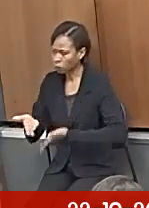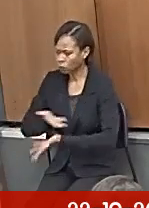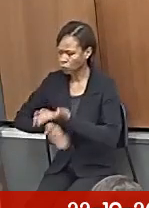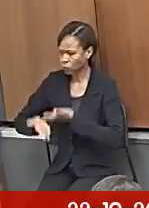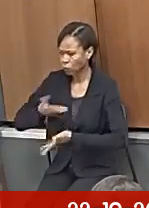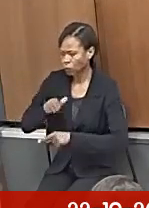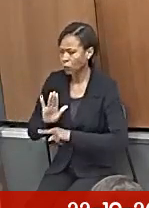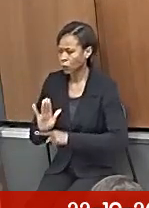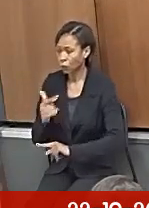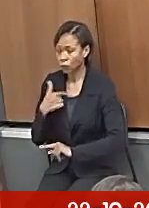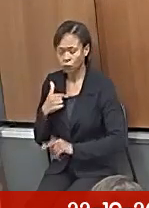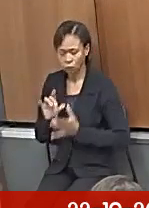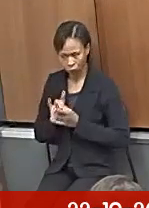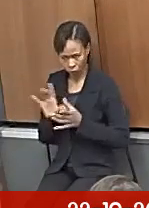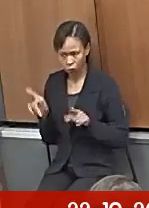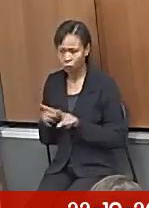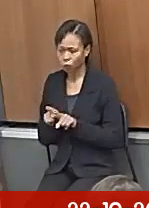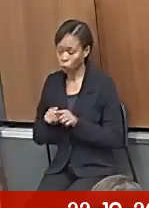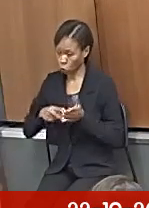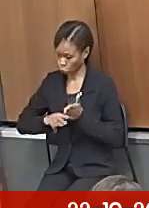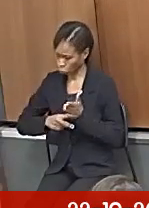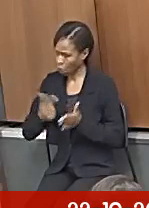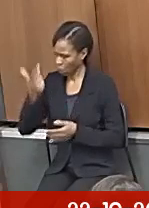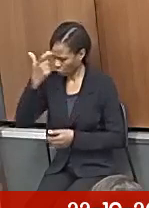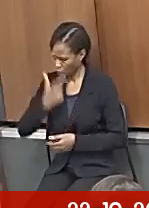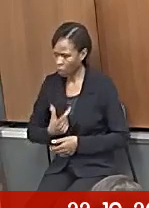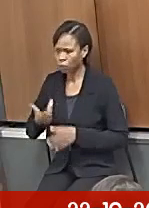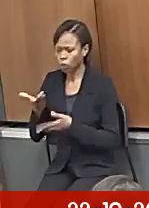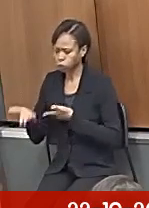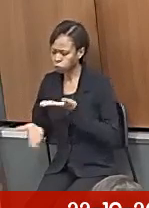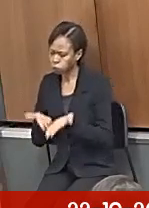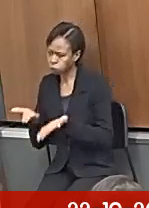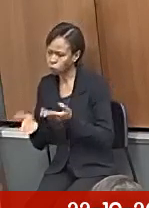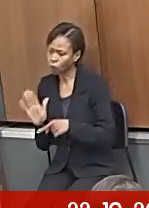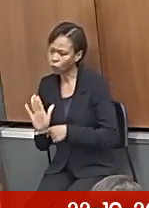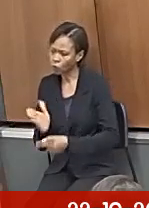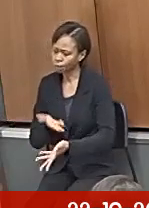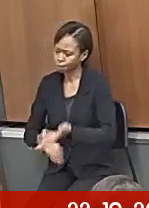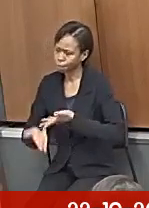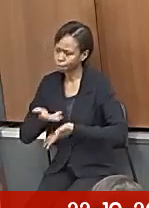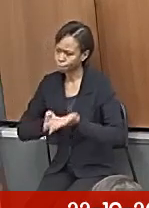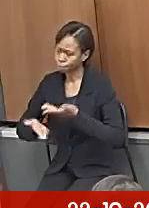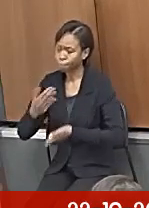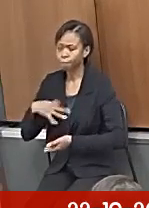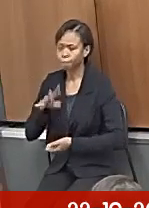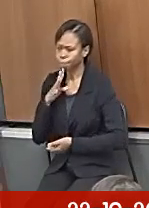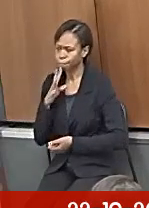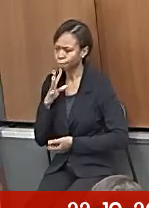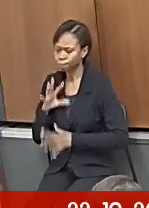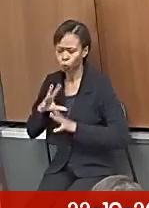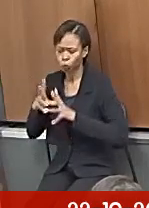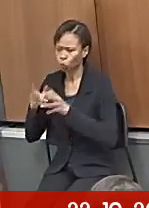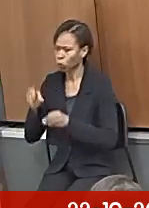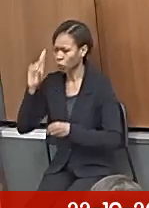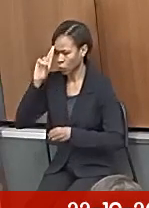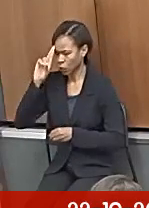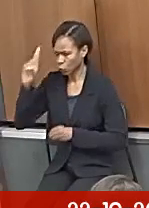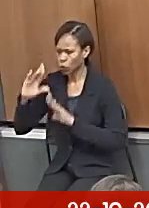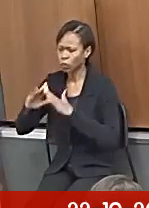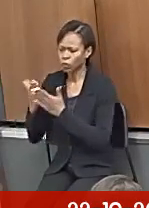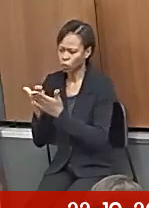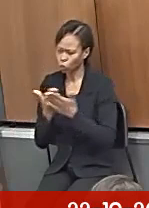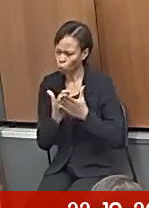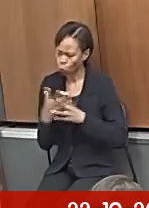intermediar. Eu me coloco à disposição como sindicato para ajudar a intermediar, né, como a gente tem o conhecimento de todos os diretores, todos que foram citados